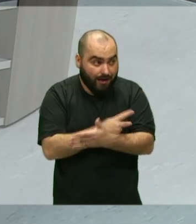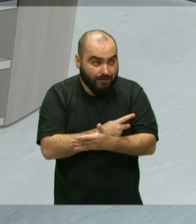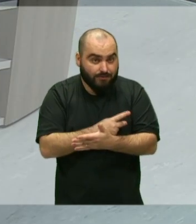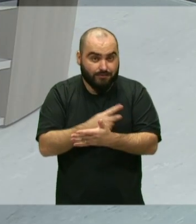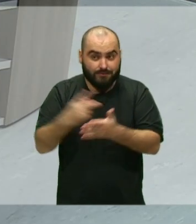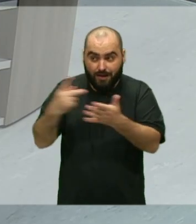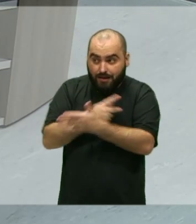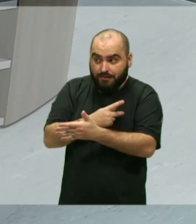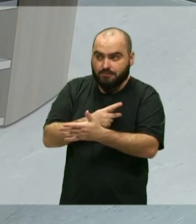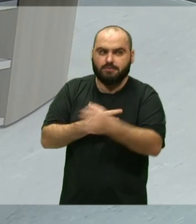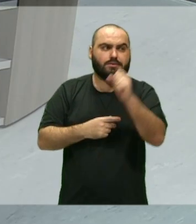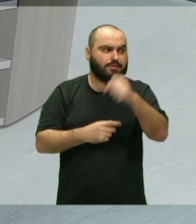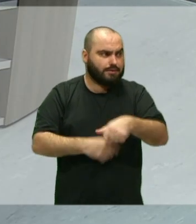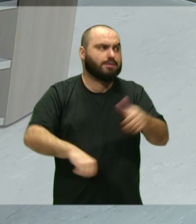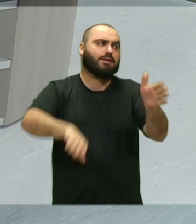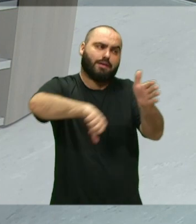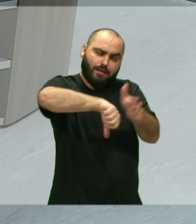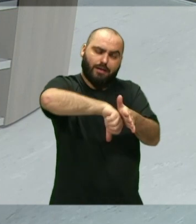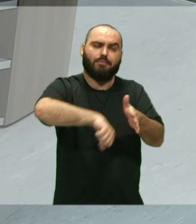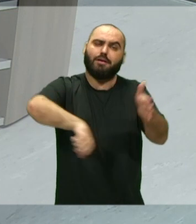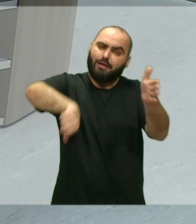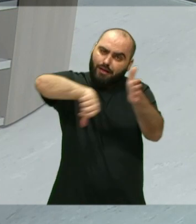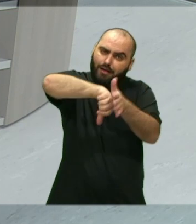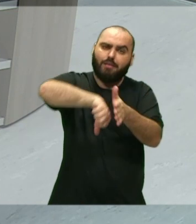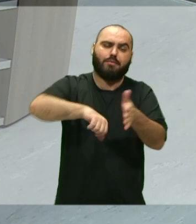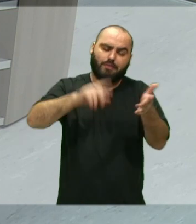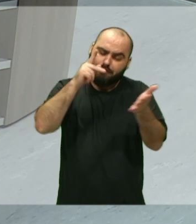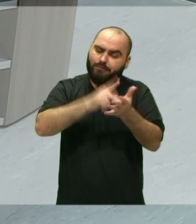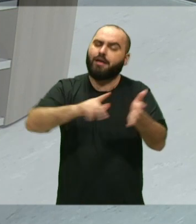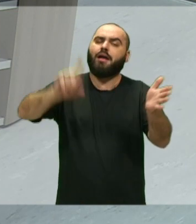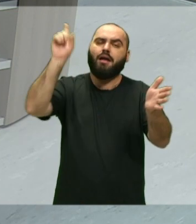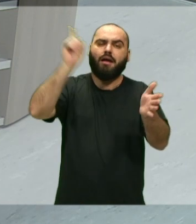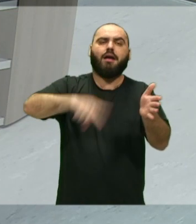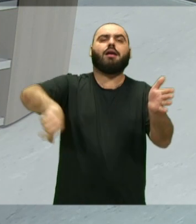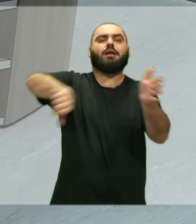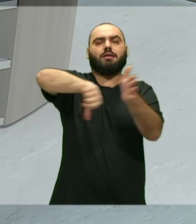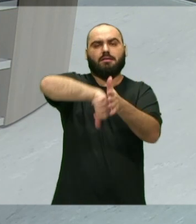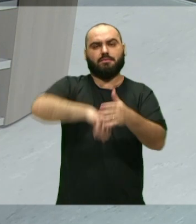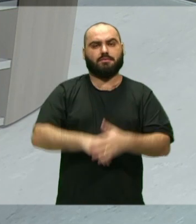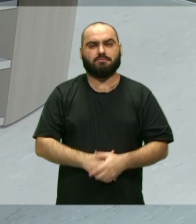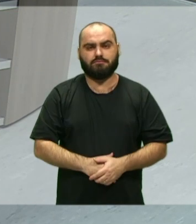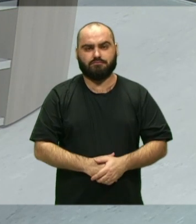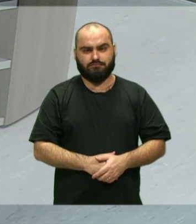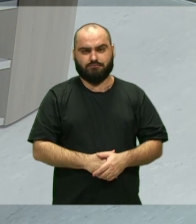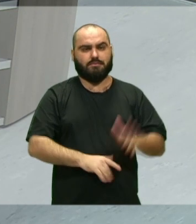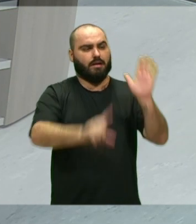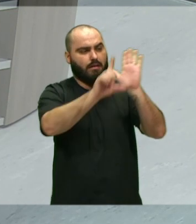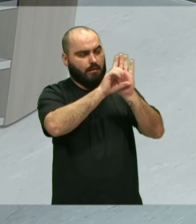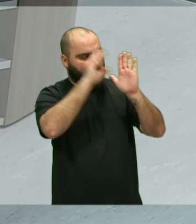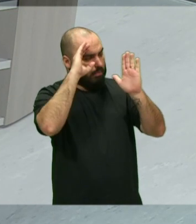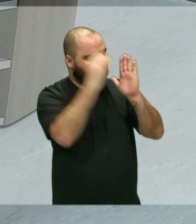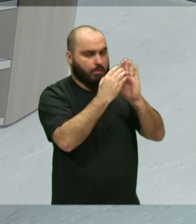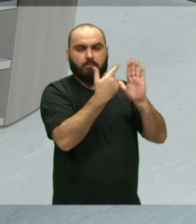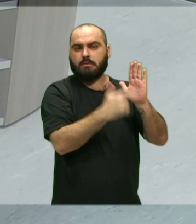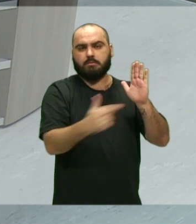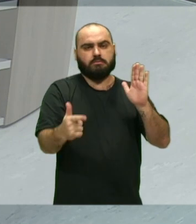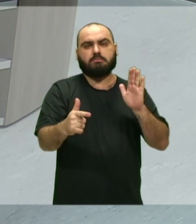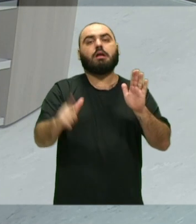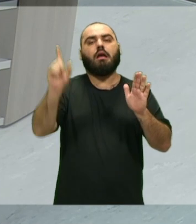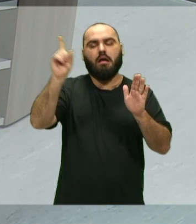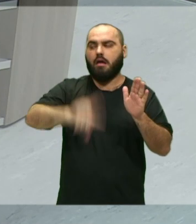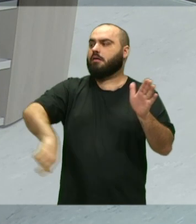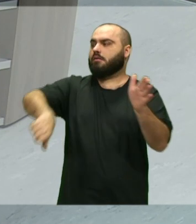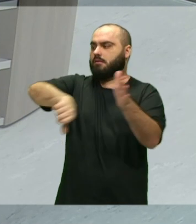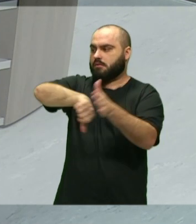está... é um crime que eles estão praticando, né? É um crime. Se ele, né, tá indo contra uma lei, eles estão praticando um crime.